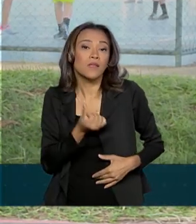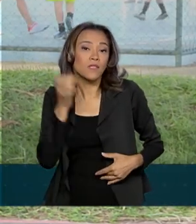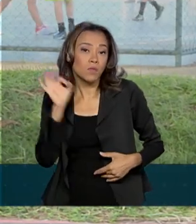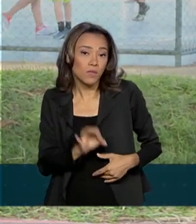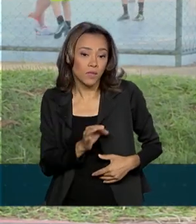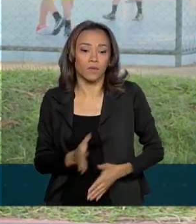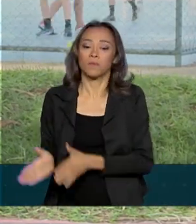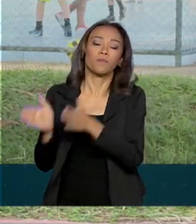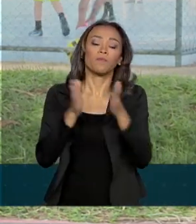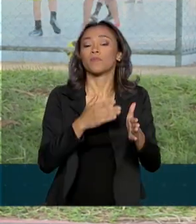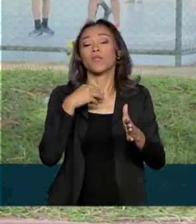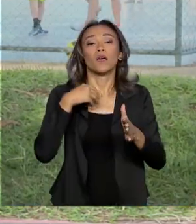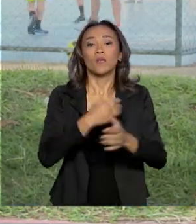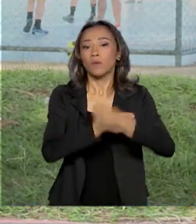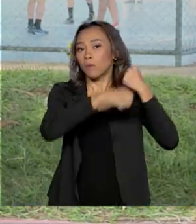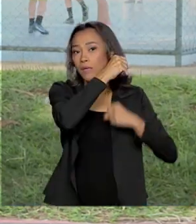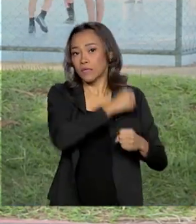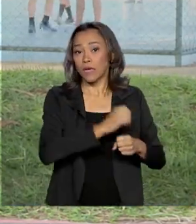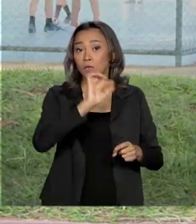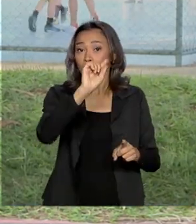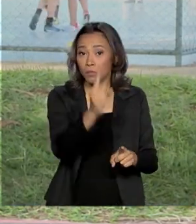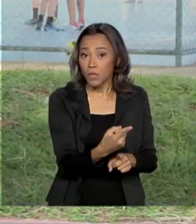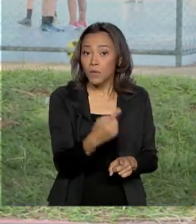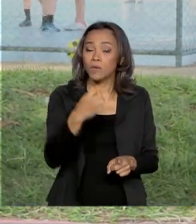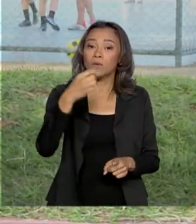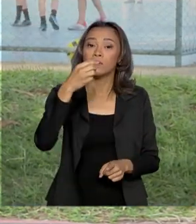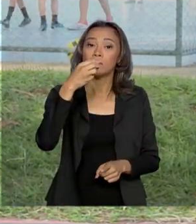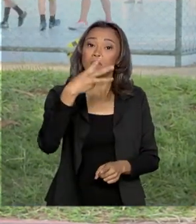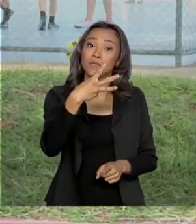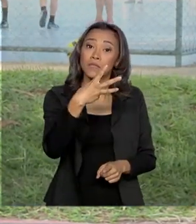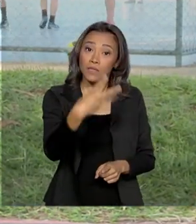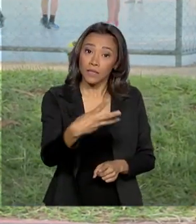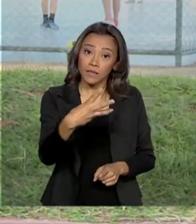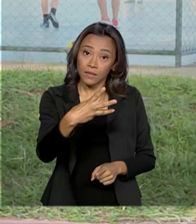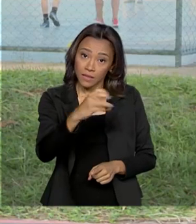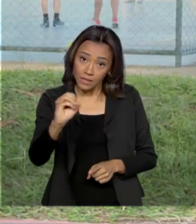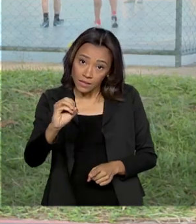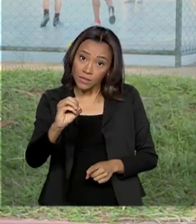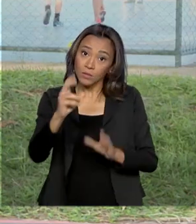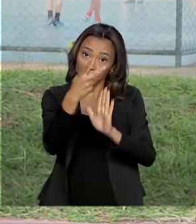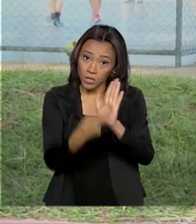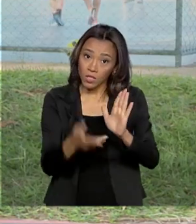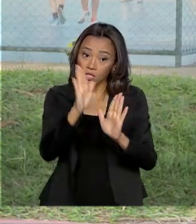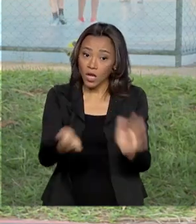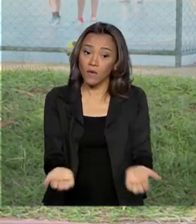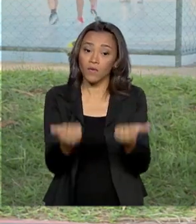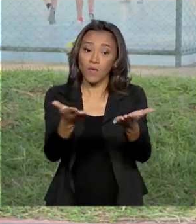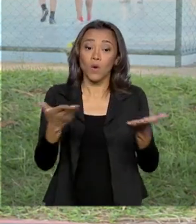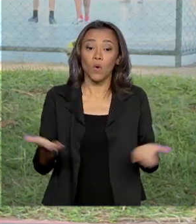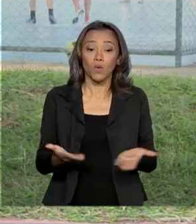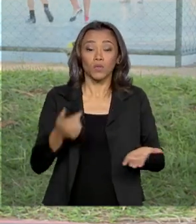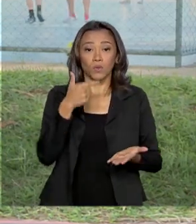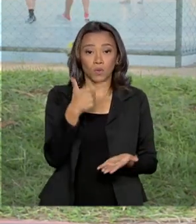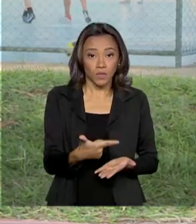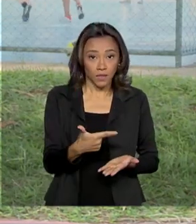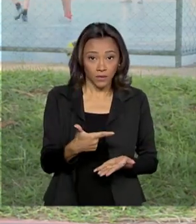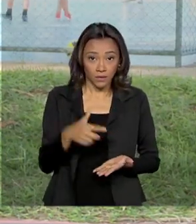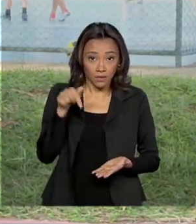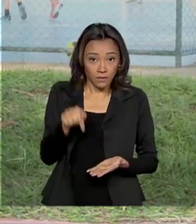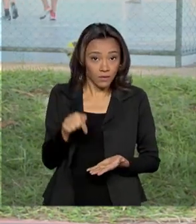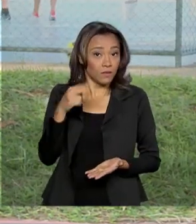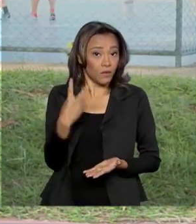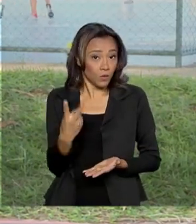apresentados 1.305 projetos em todo o país. Hoje 272 estão em execução,